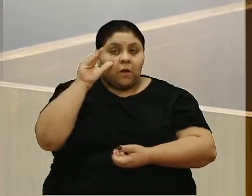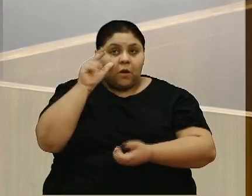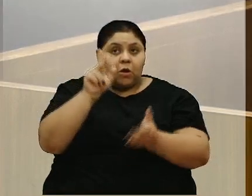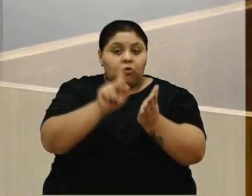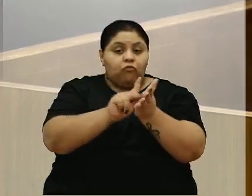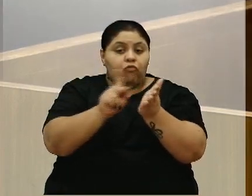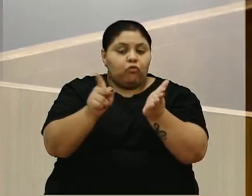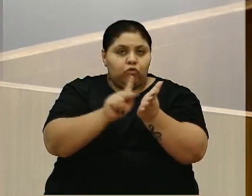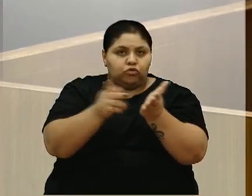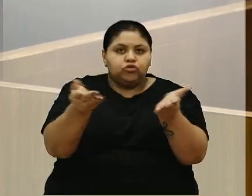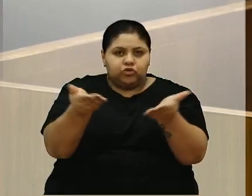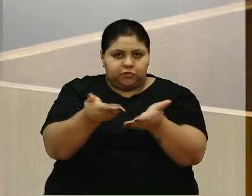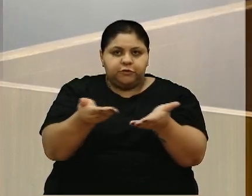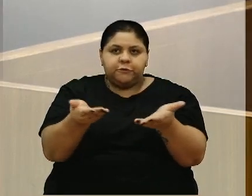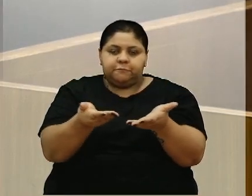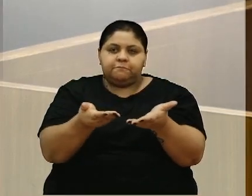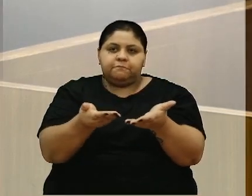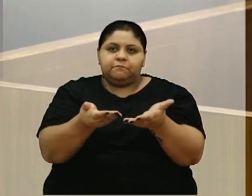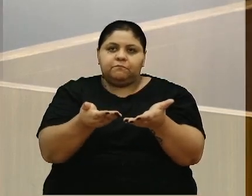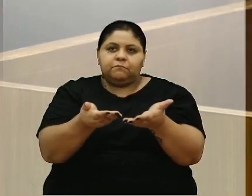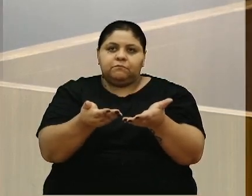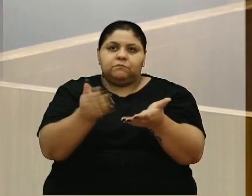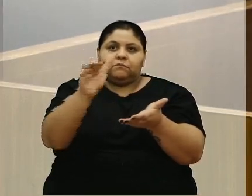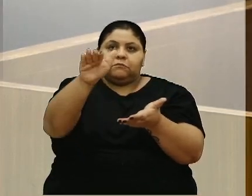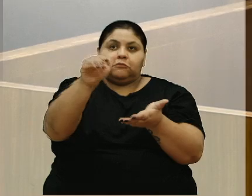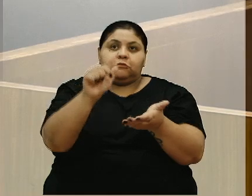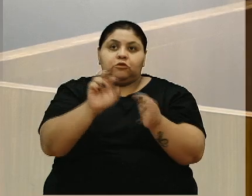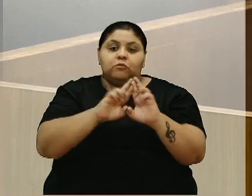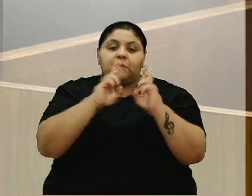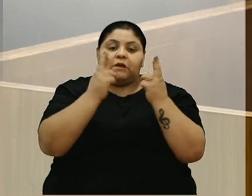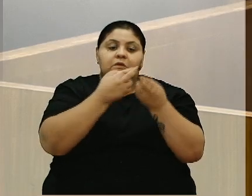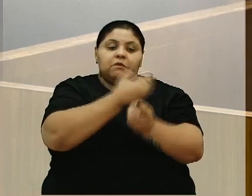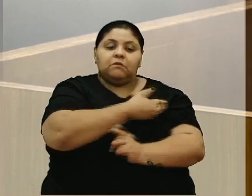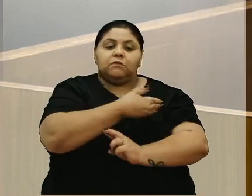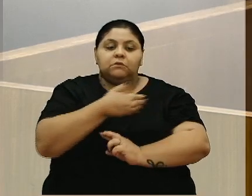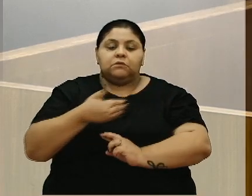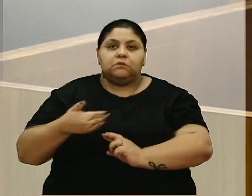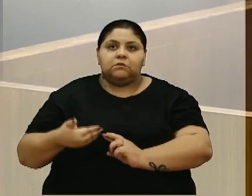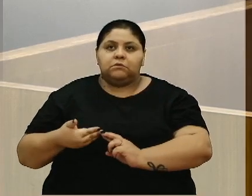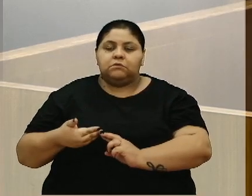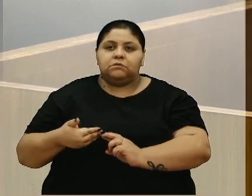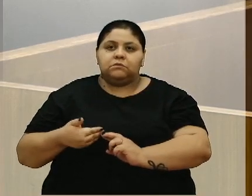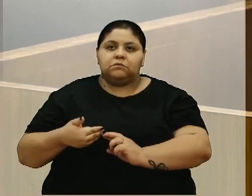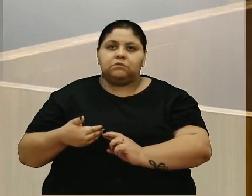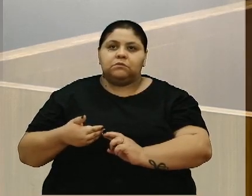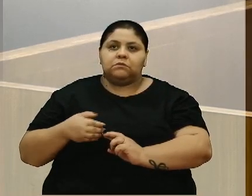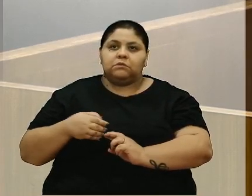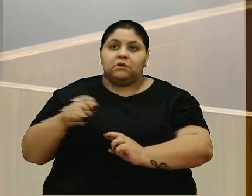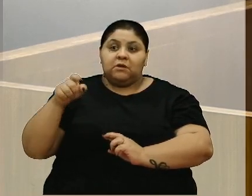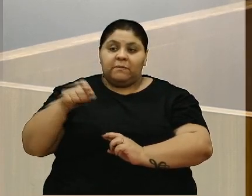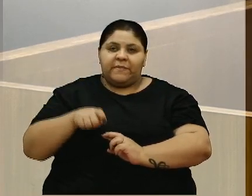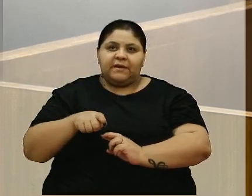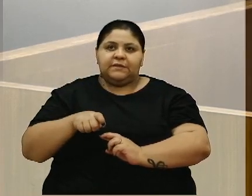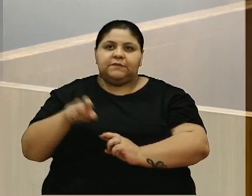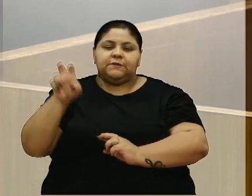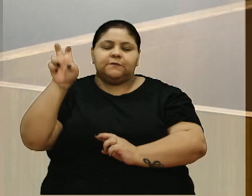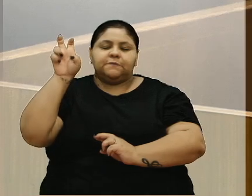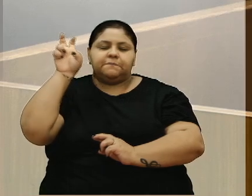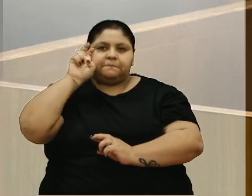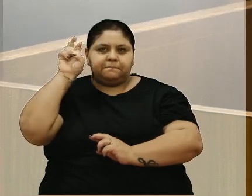Pioneiro de hoje que foi chamada uma audiência pública para esta quinta-feira,